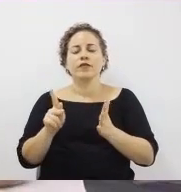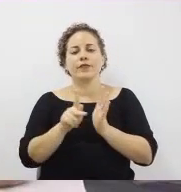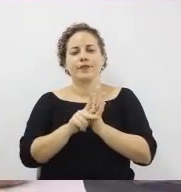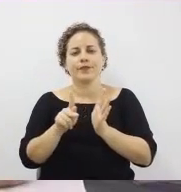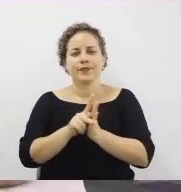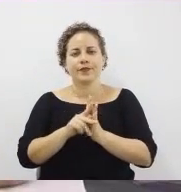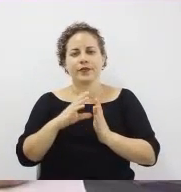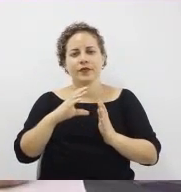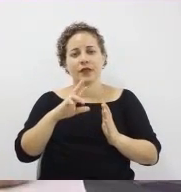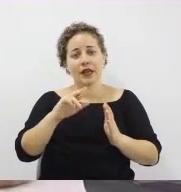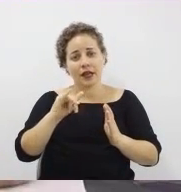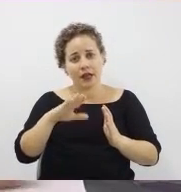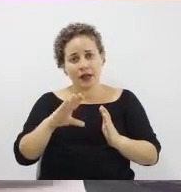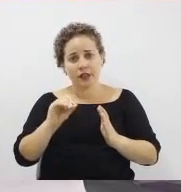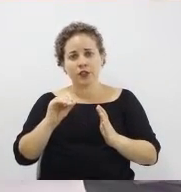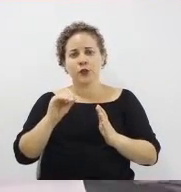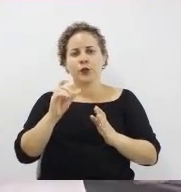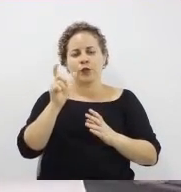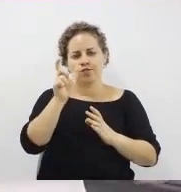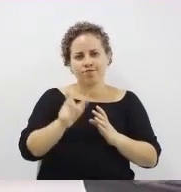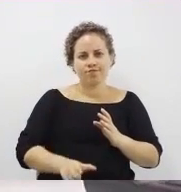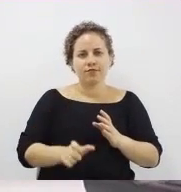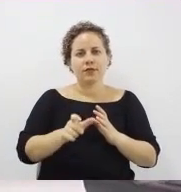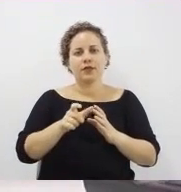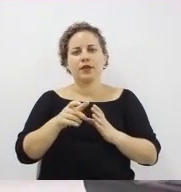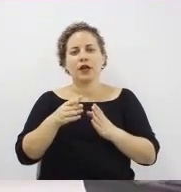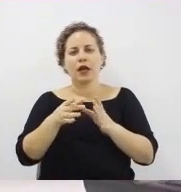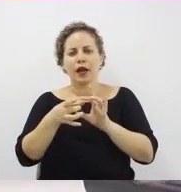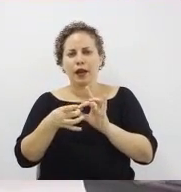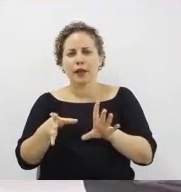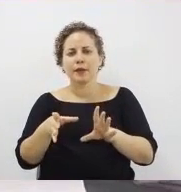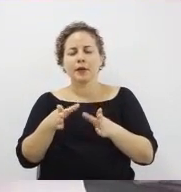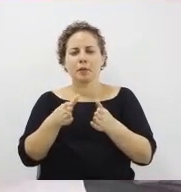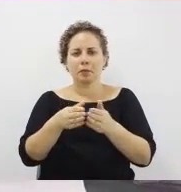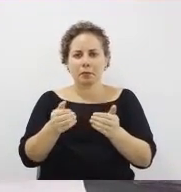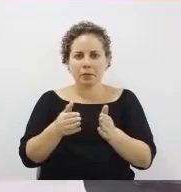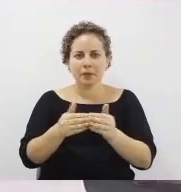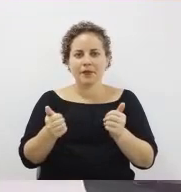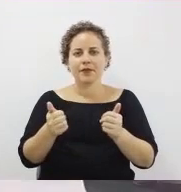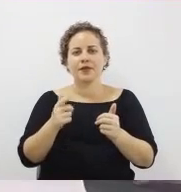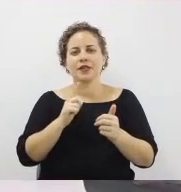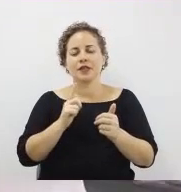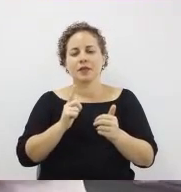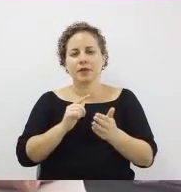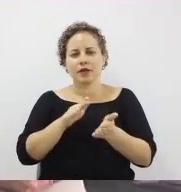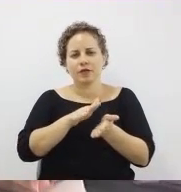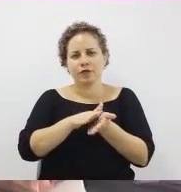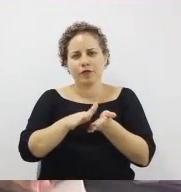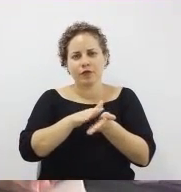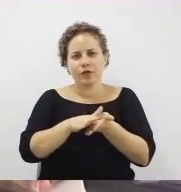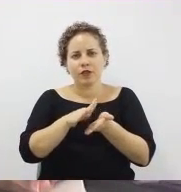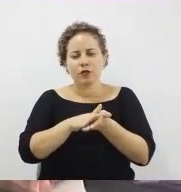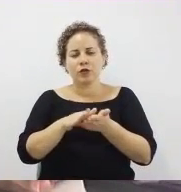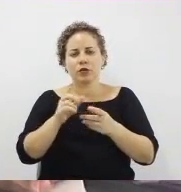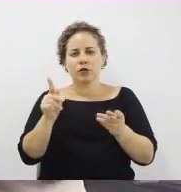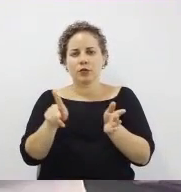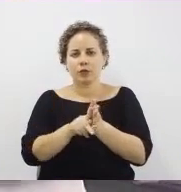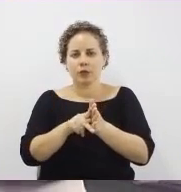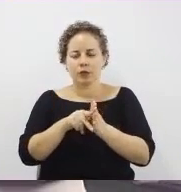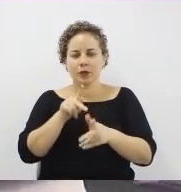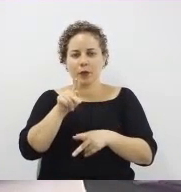de crédito de clientes, a liberação de pedidos ou até mesmo o próprio faturamento do